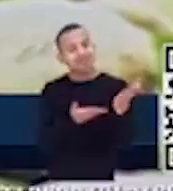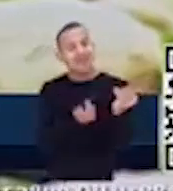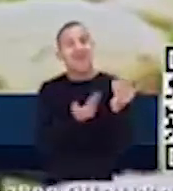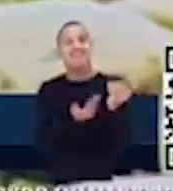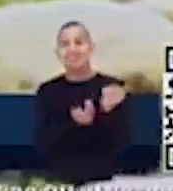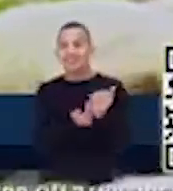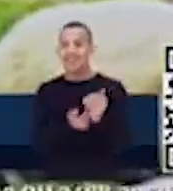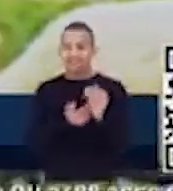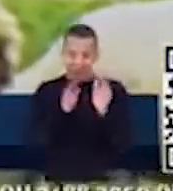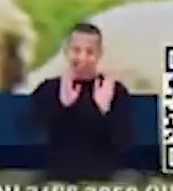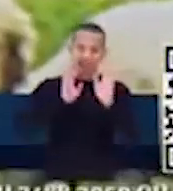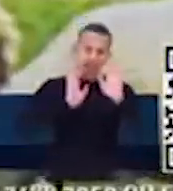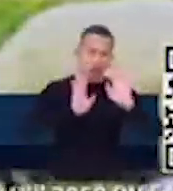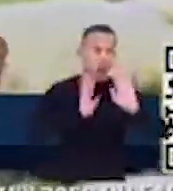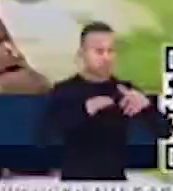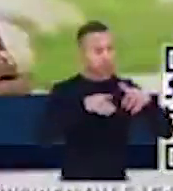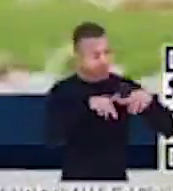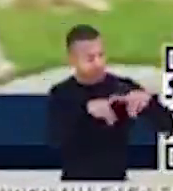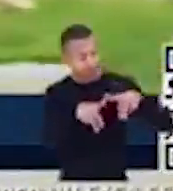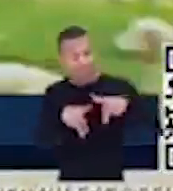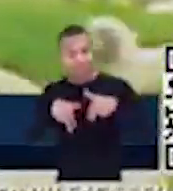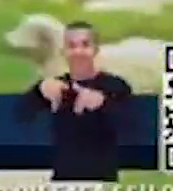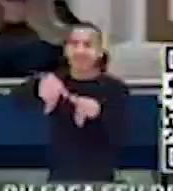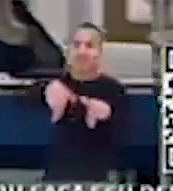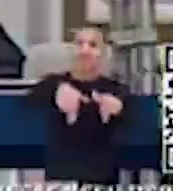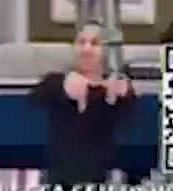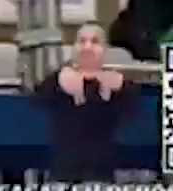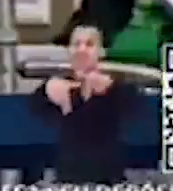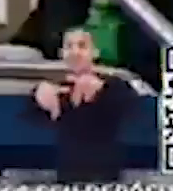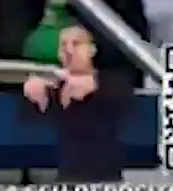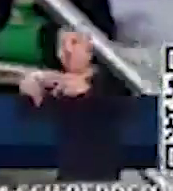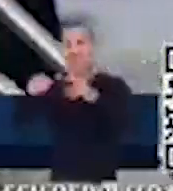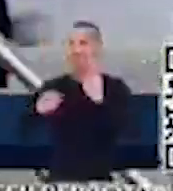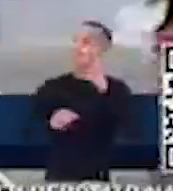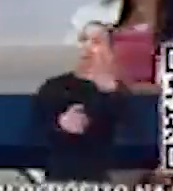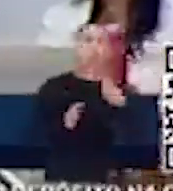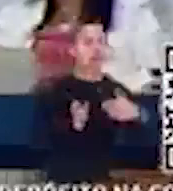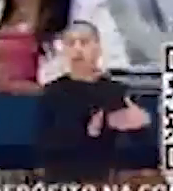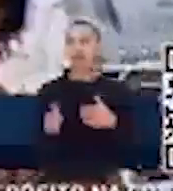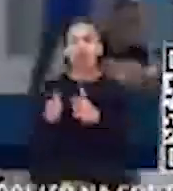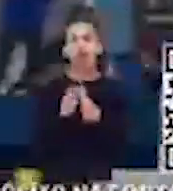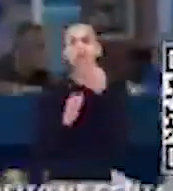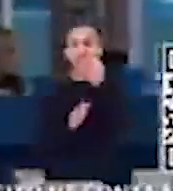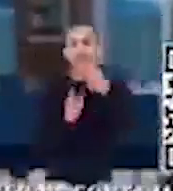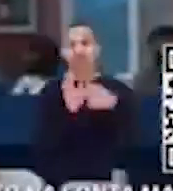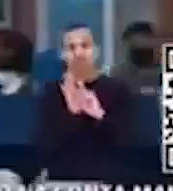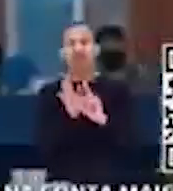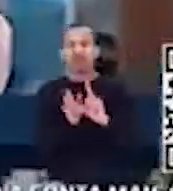Já andei pelos mesmos caminhos,